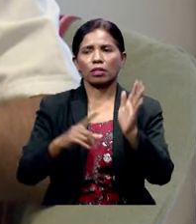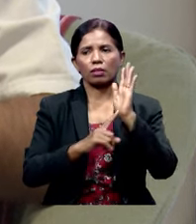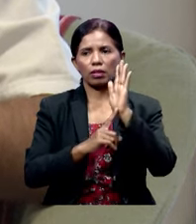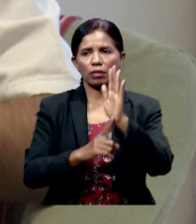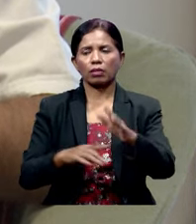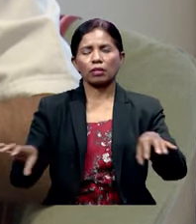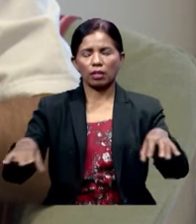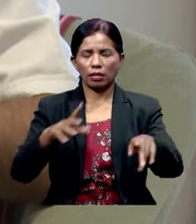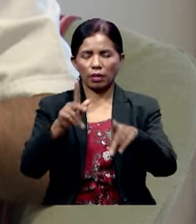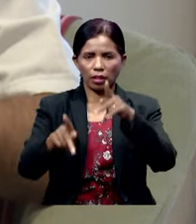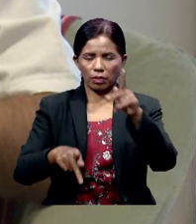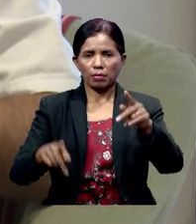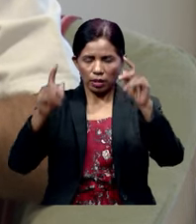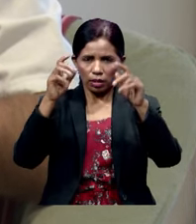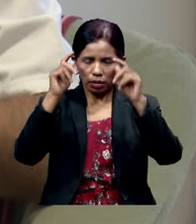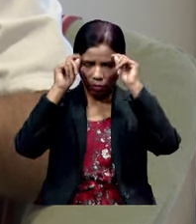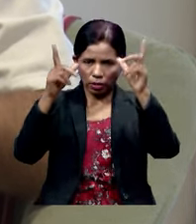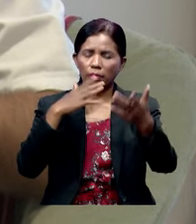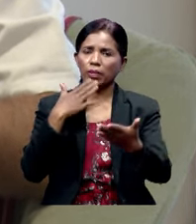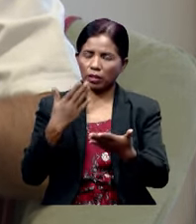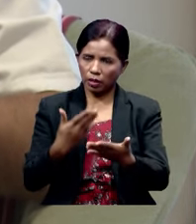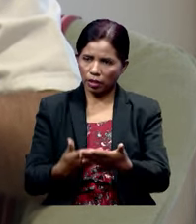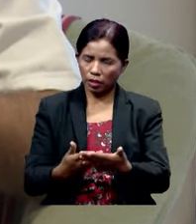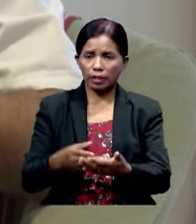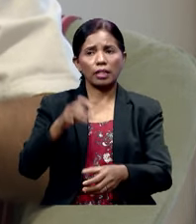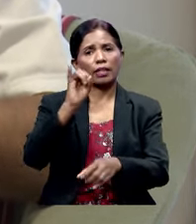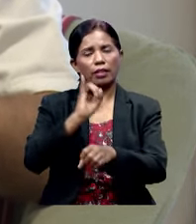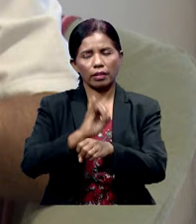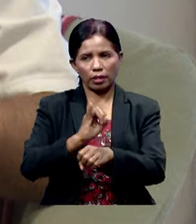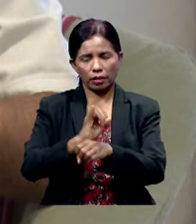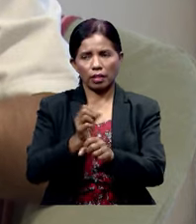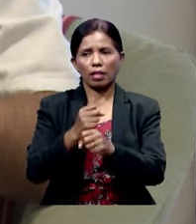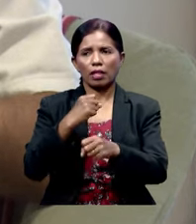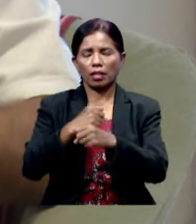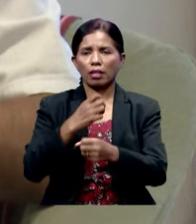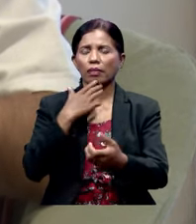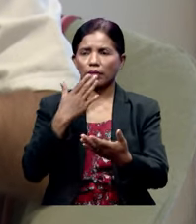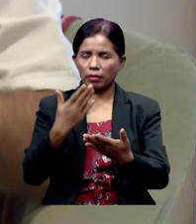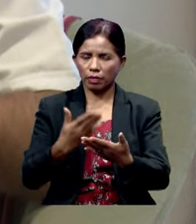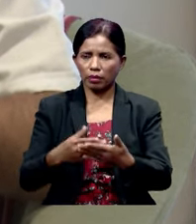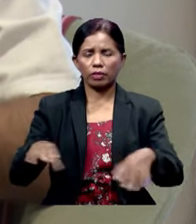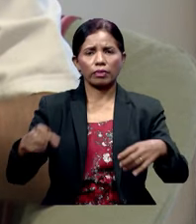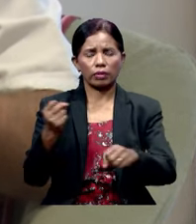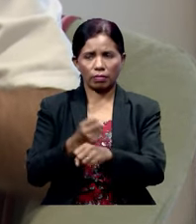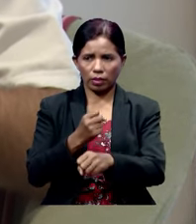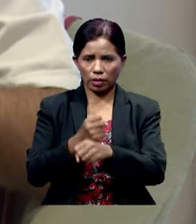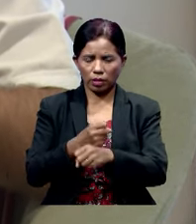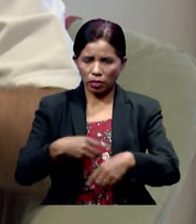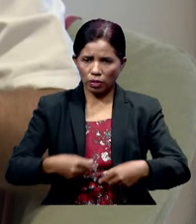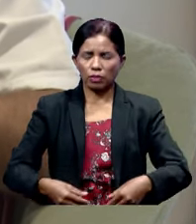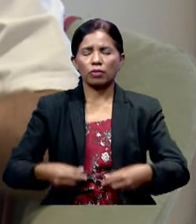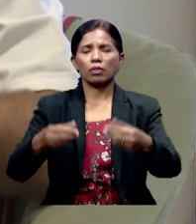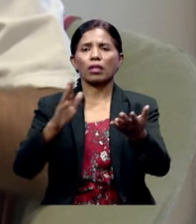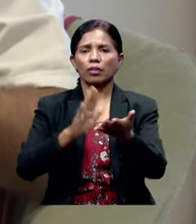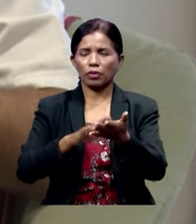bons cidadãos Então precisamos a igreja fazer também um grande esforço junto com a escola